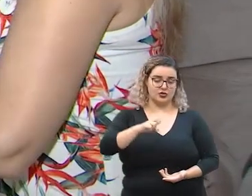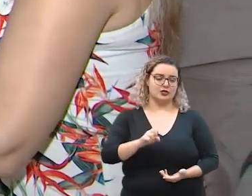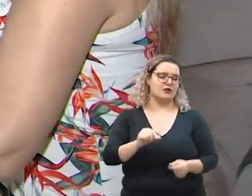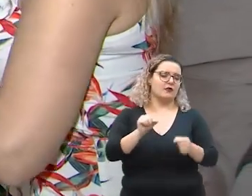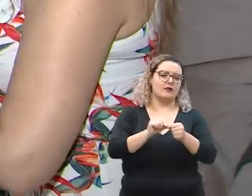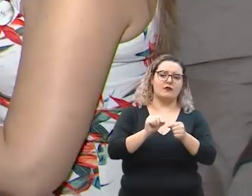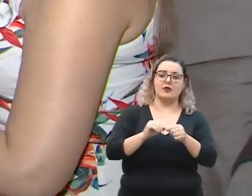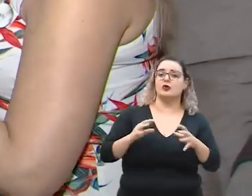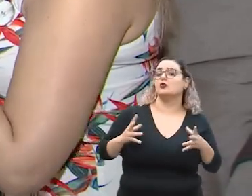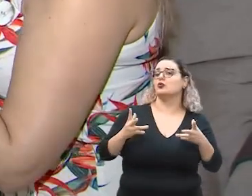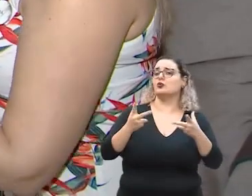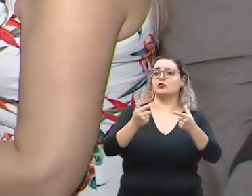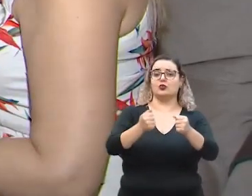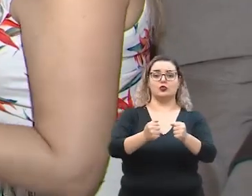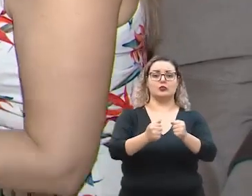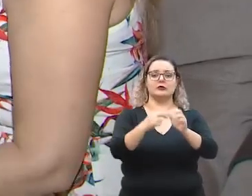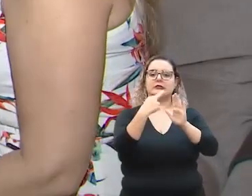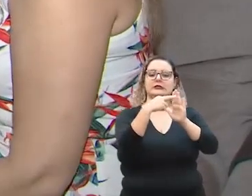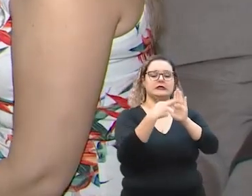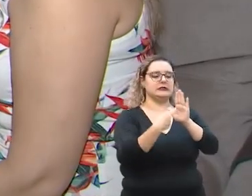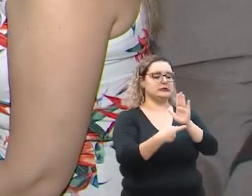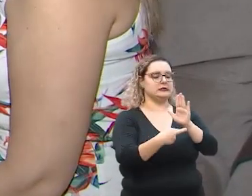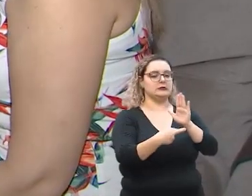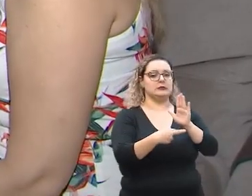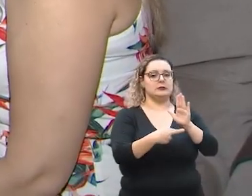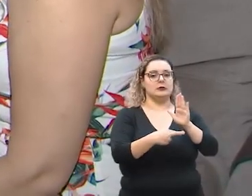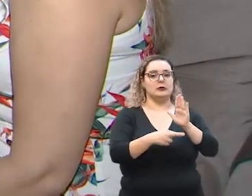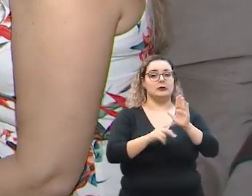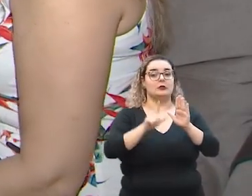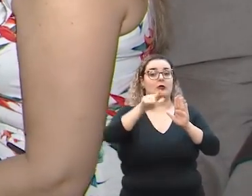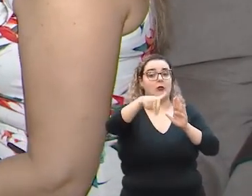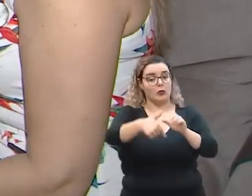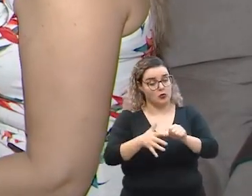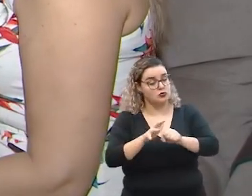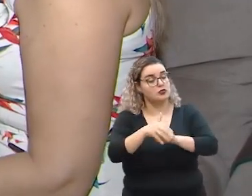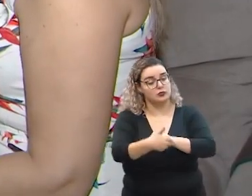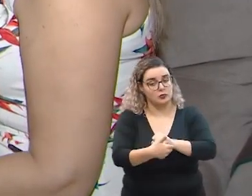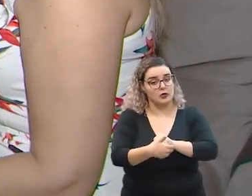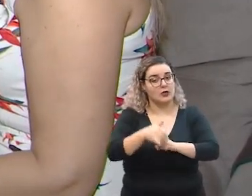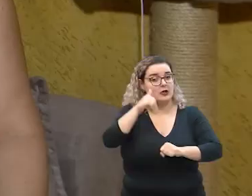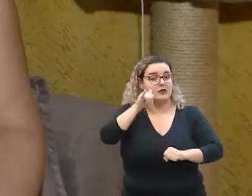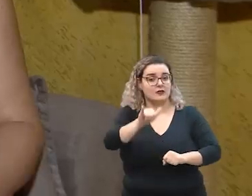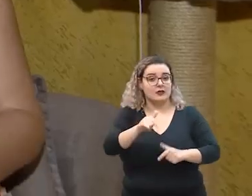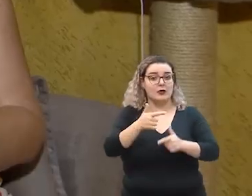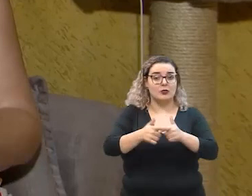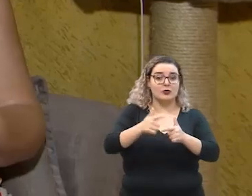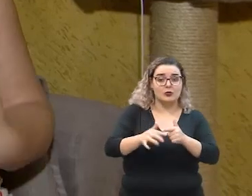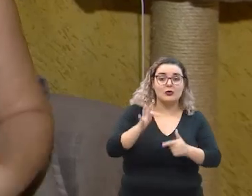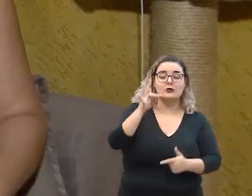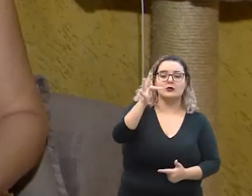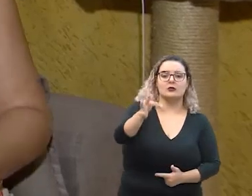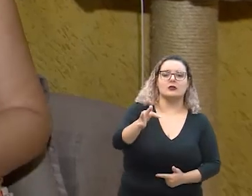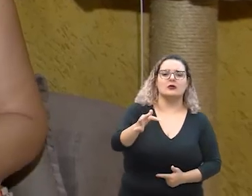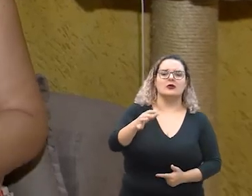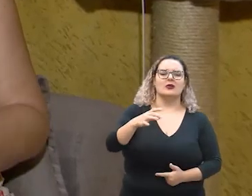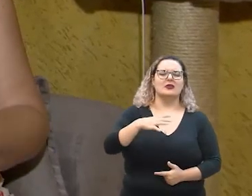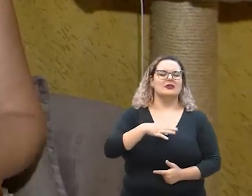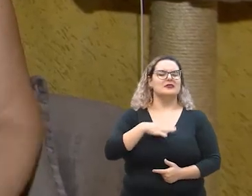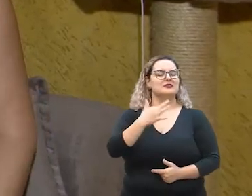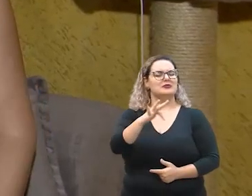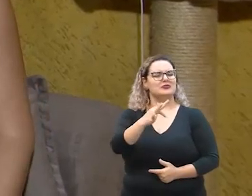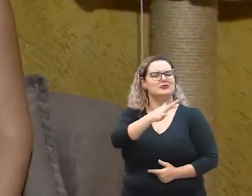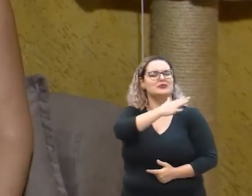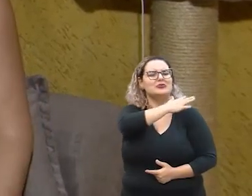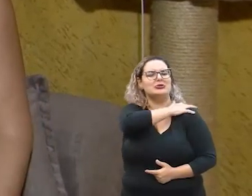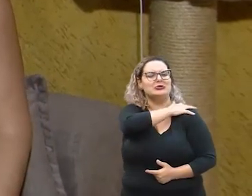o protocolo médico pós-Covid para evitar ainda mais complicações a longo prazo. Eu tenho ainda queimação nas costas,